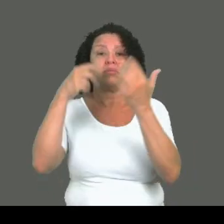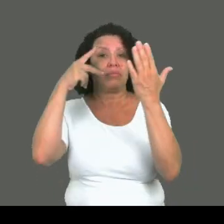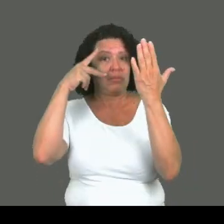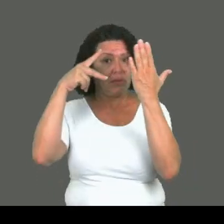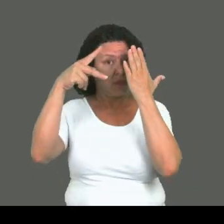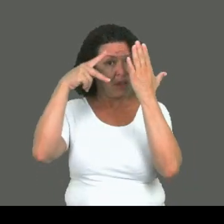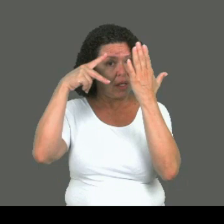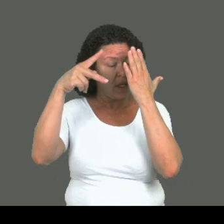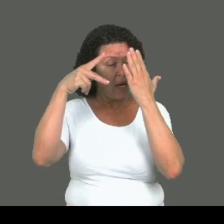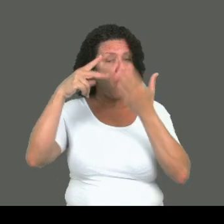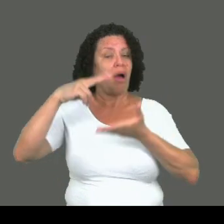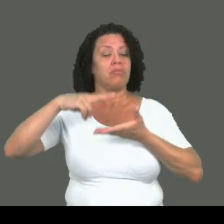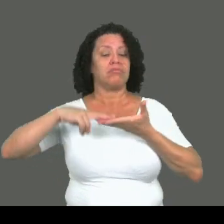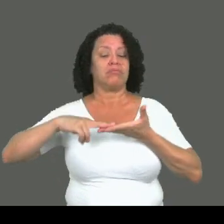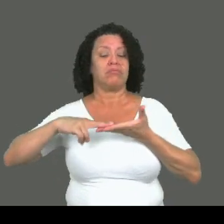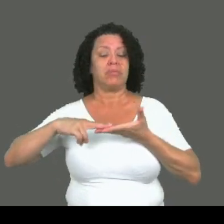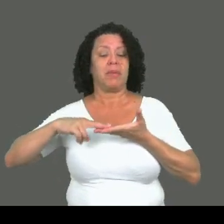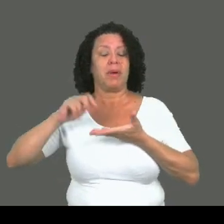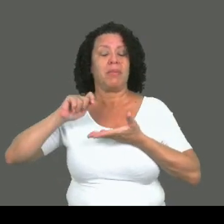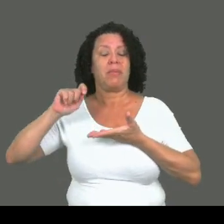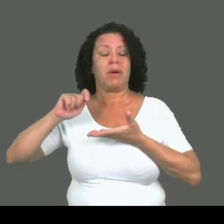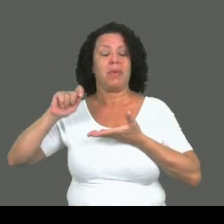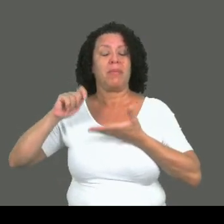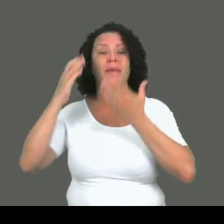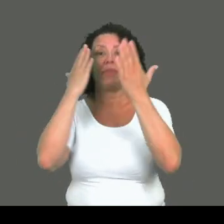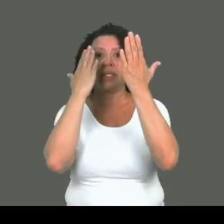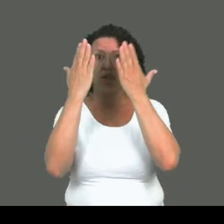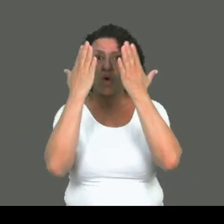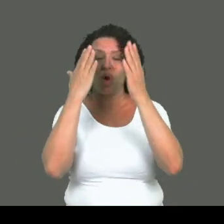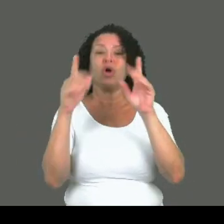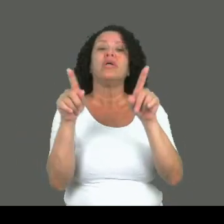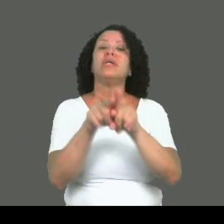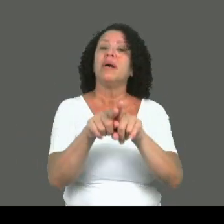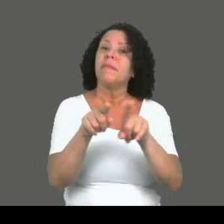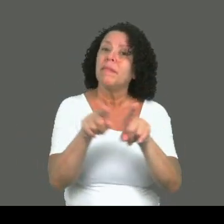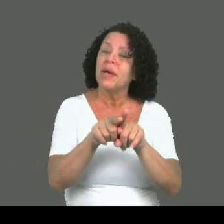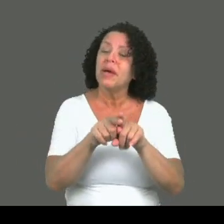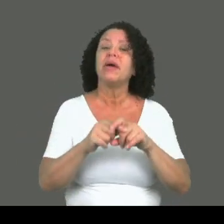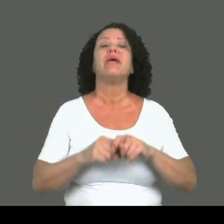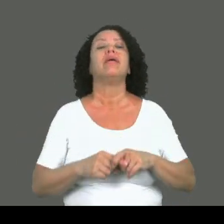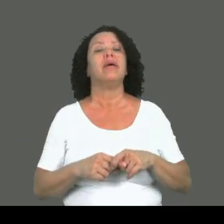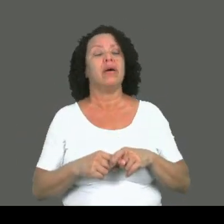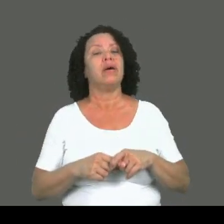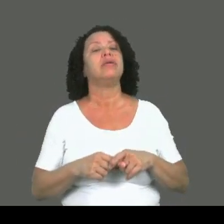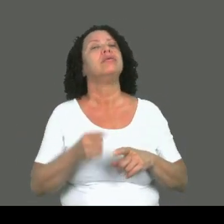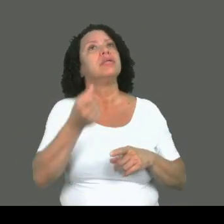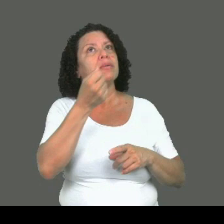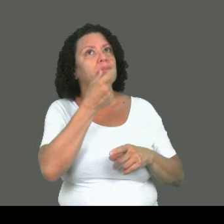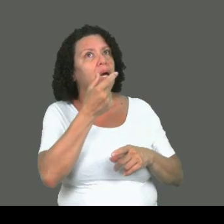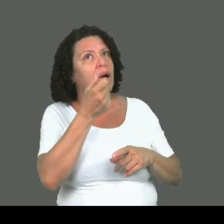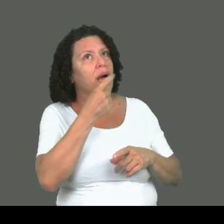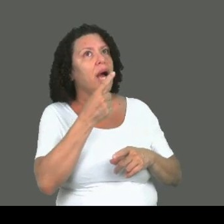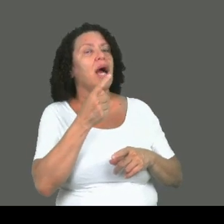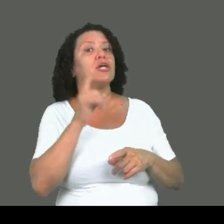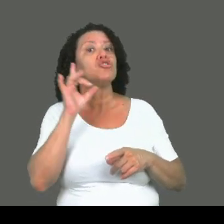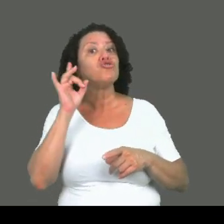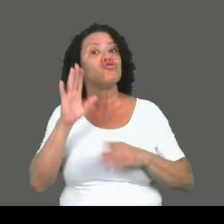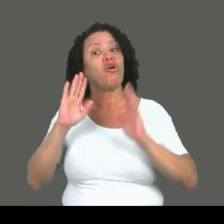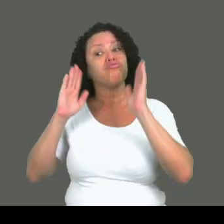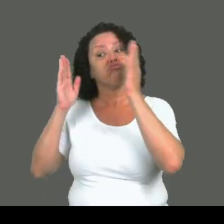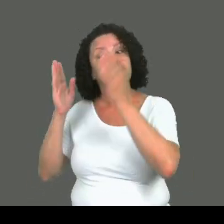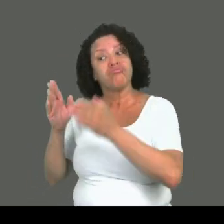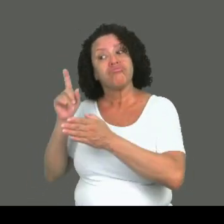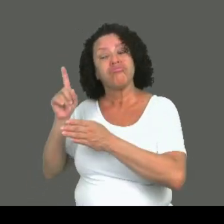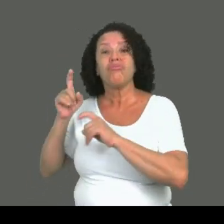muitas vezes, um acompanhamento psicológico, um medicamentoso, se for indicado pelo psiquiatra,